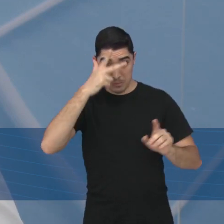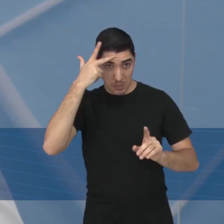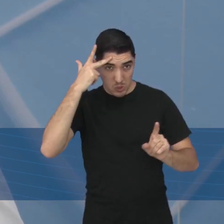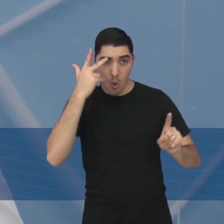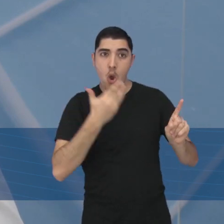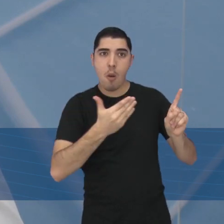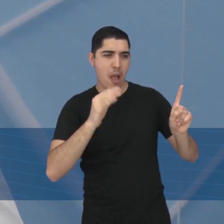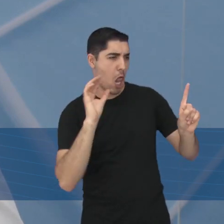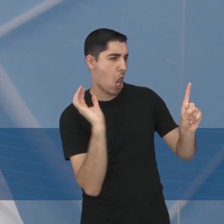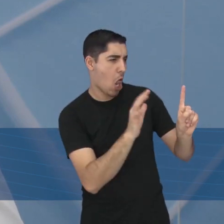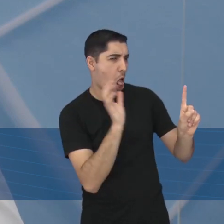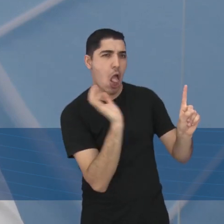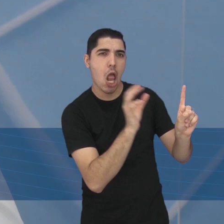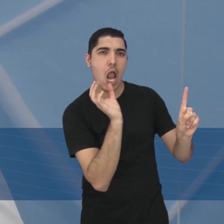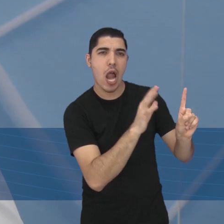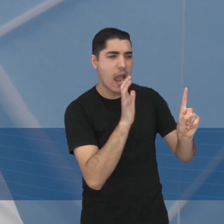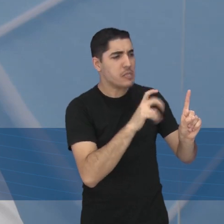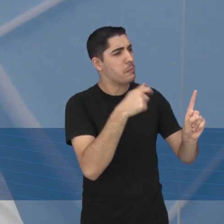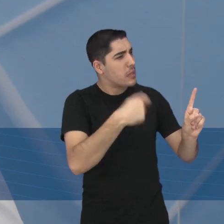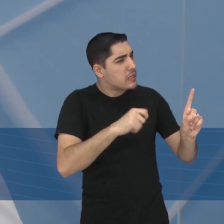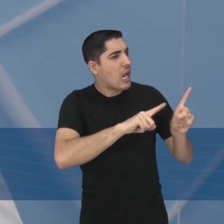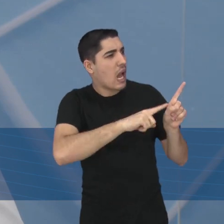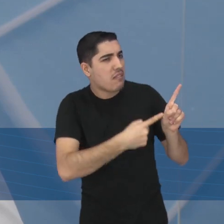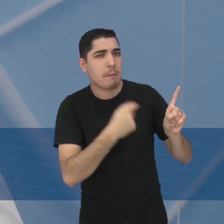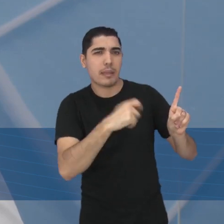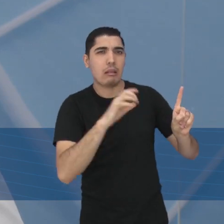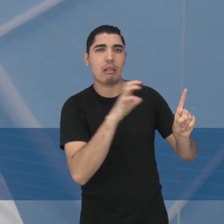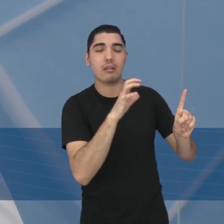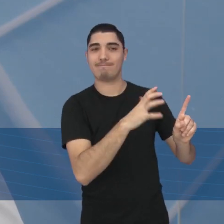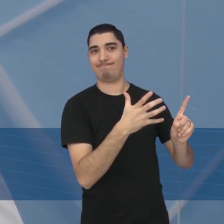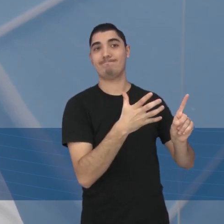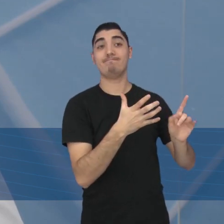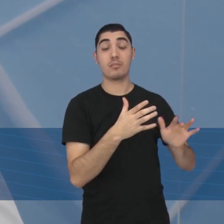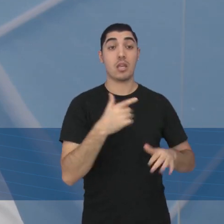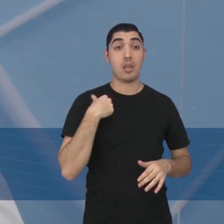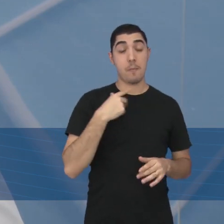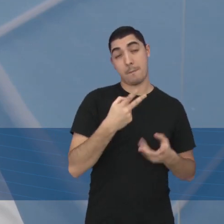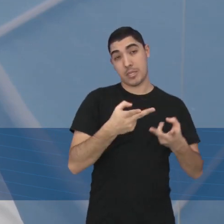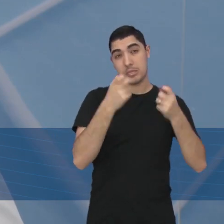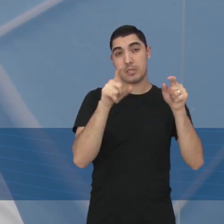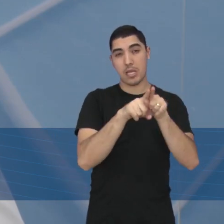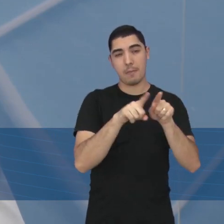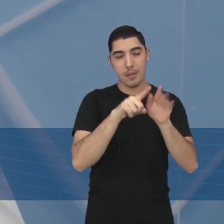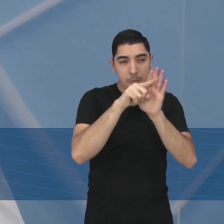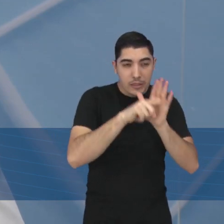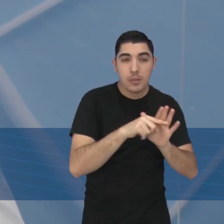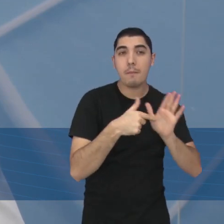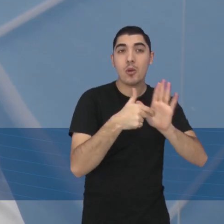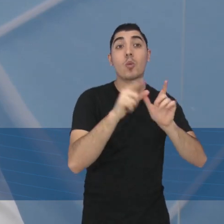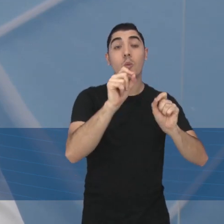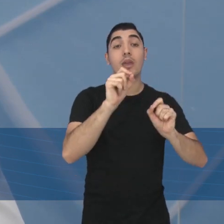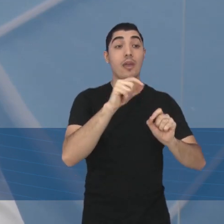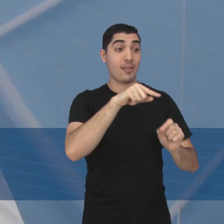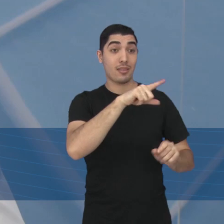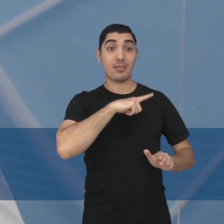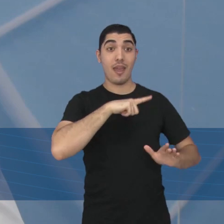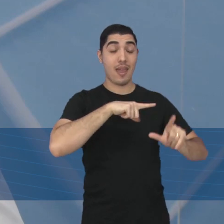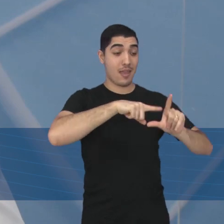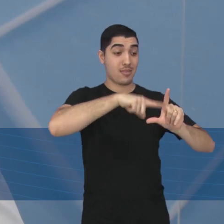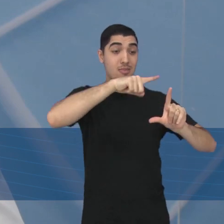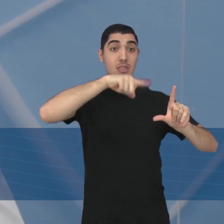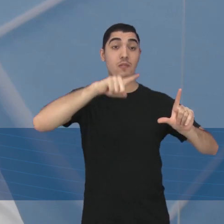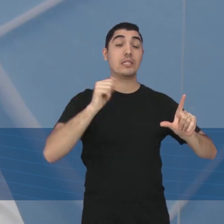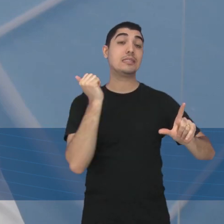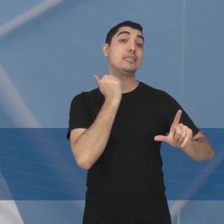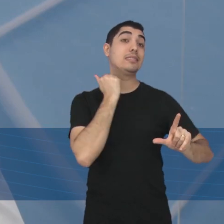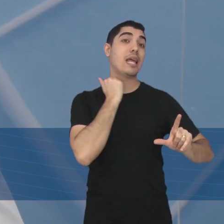pressão. E eu vi uma pesquisa falando sobre o nível de estresse. O nível de estresse impacta, sim, essa